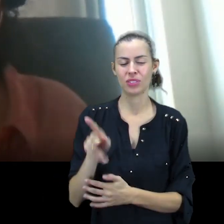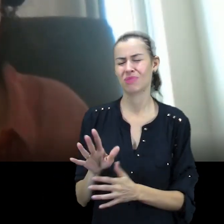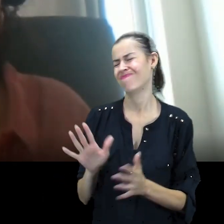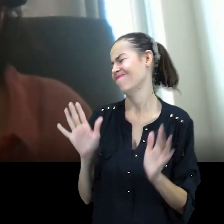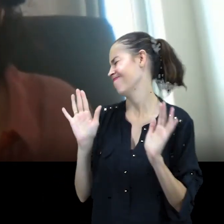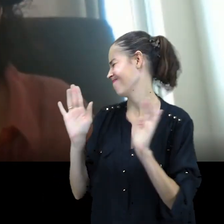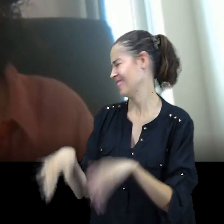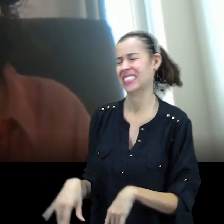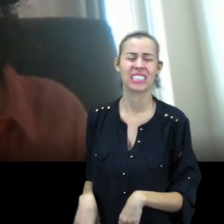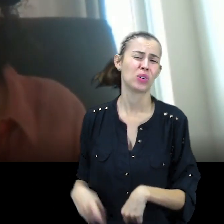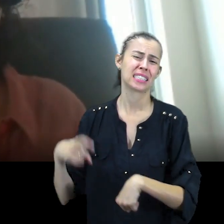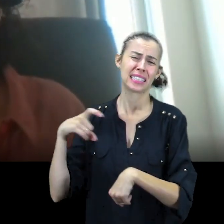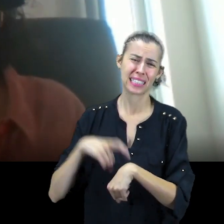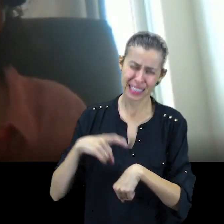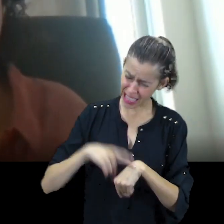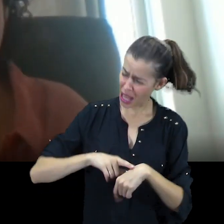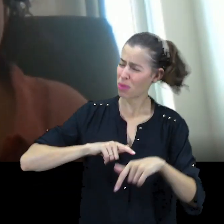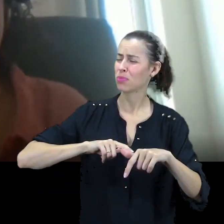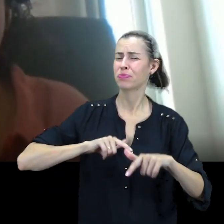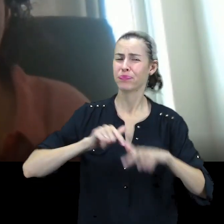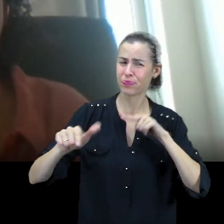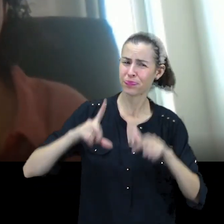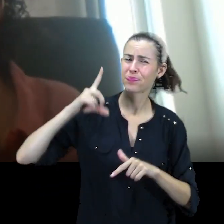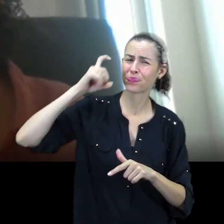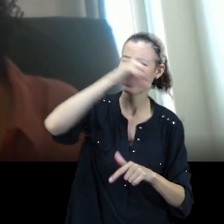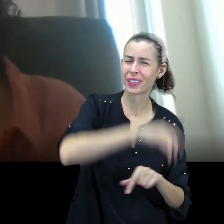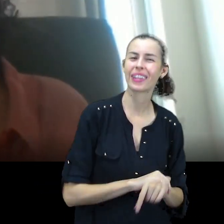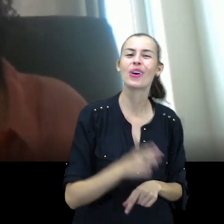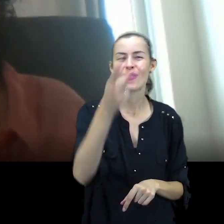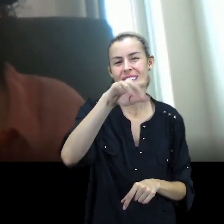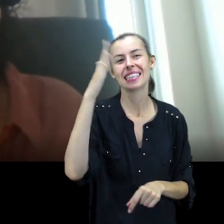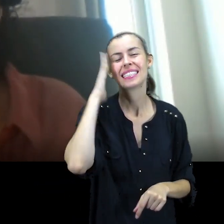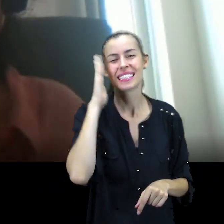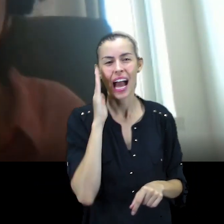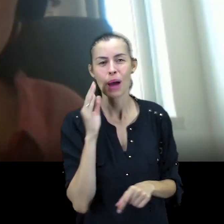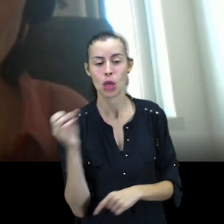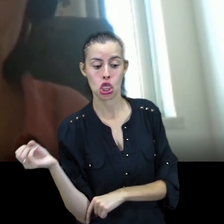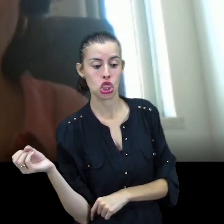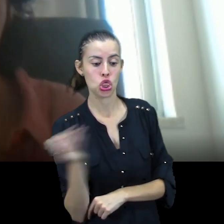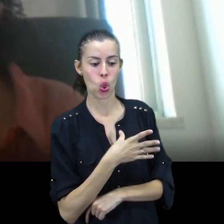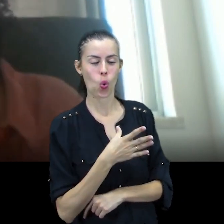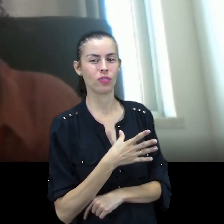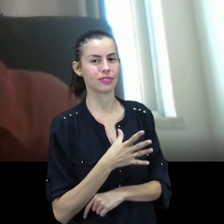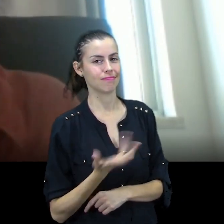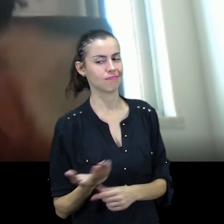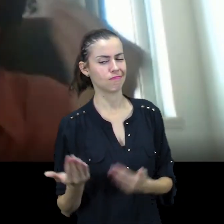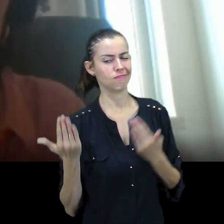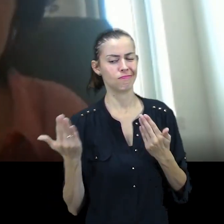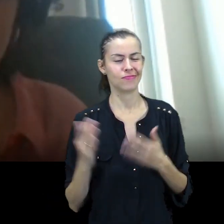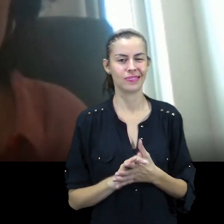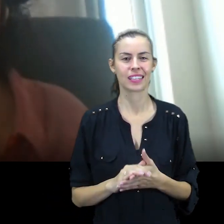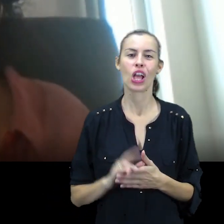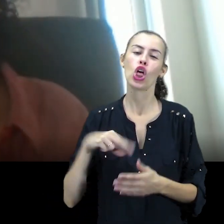nossa formação. É muito difícil, porque faz você pensar, aí você propõe, aí não dá certo, aí